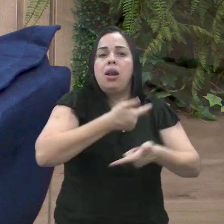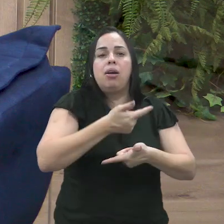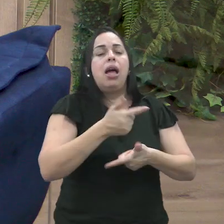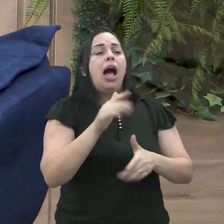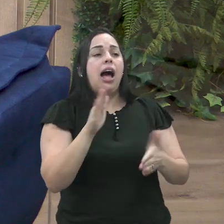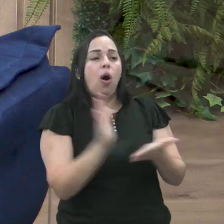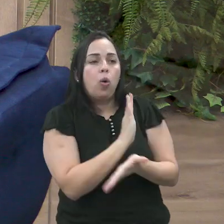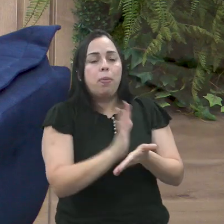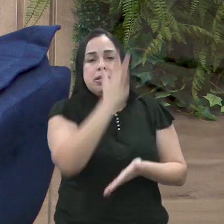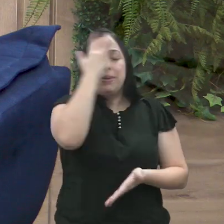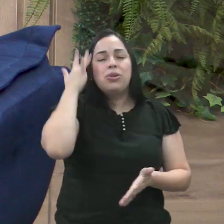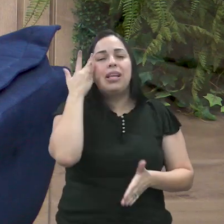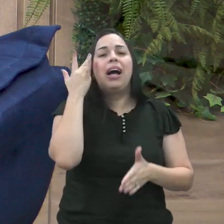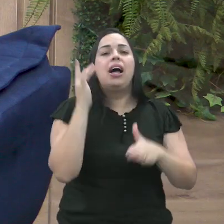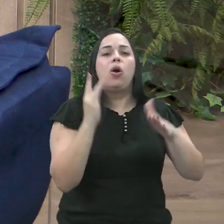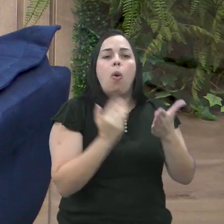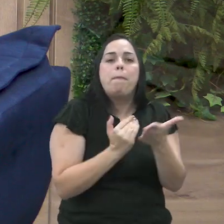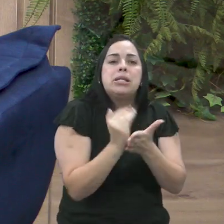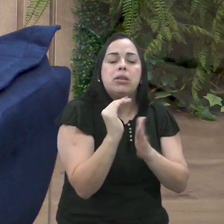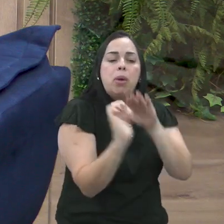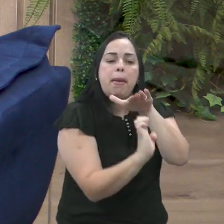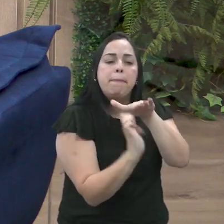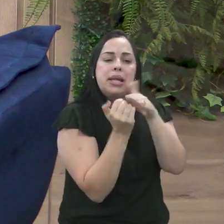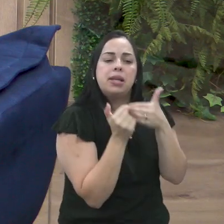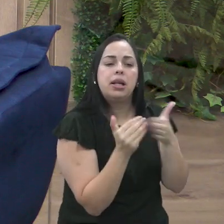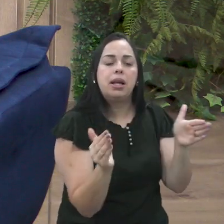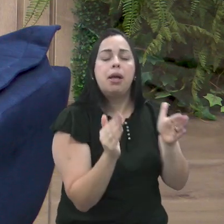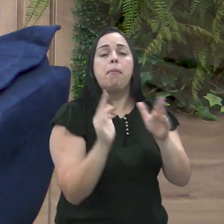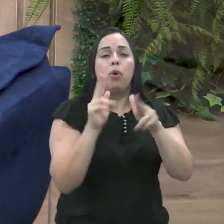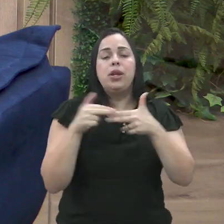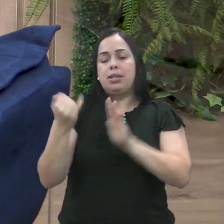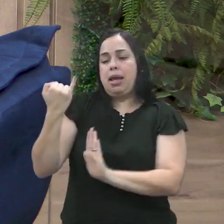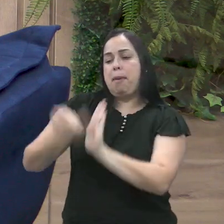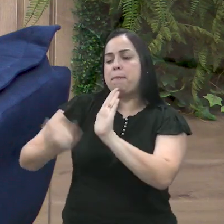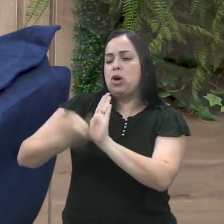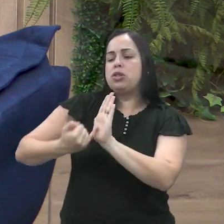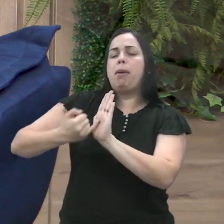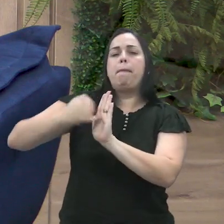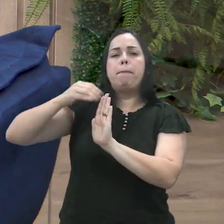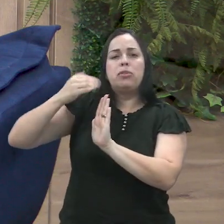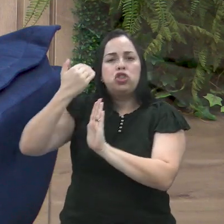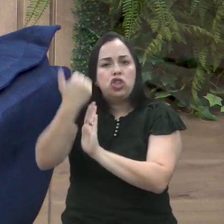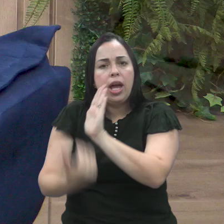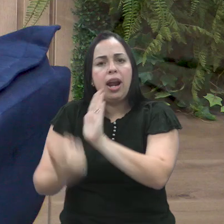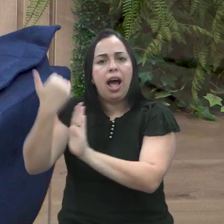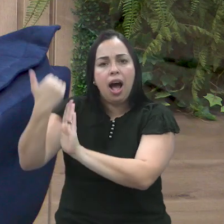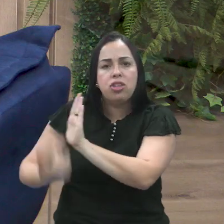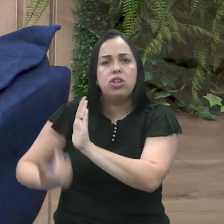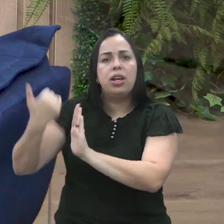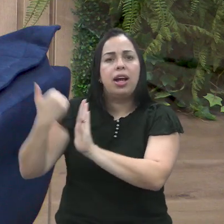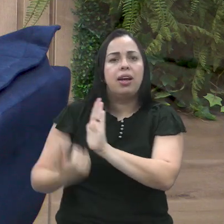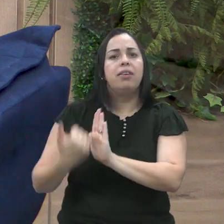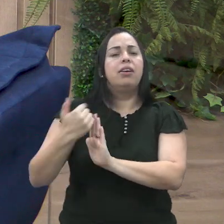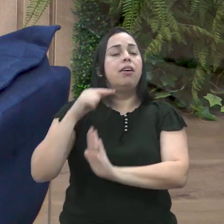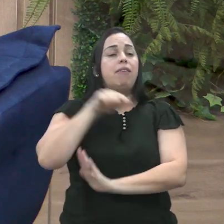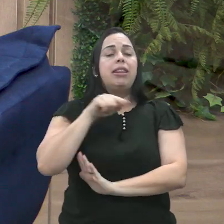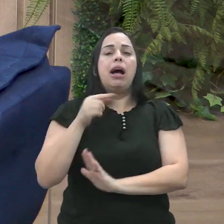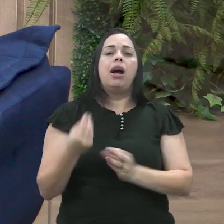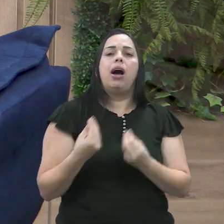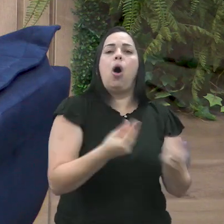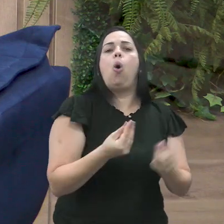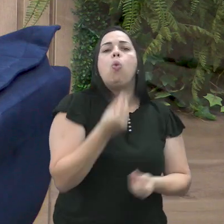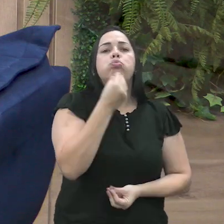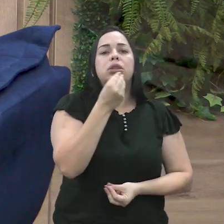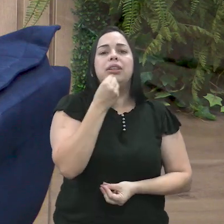negócio, que estão abrindo seu CNPJ, e com essa facilidade de pagar menos impostos, de redução de gastos públicos, de desburocratização, ela vai